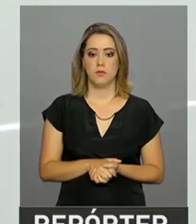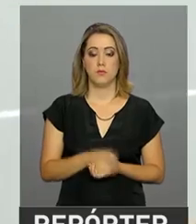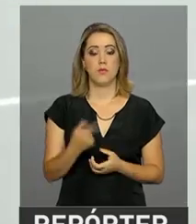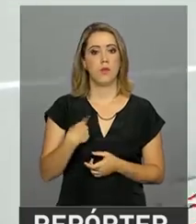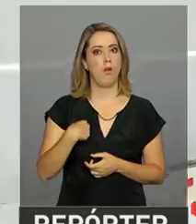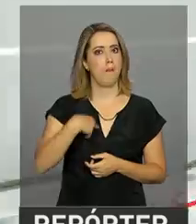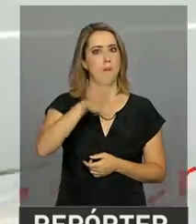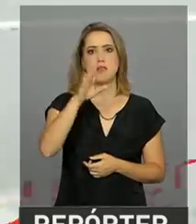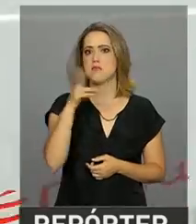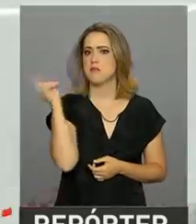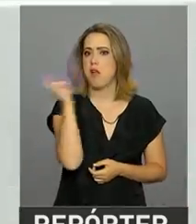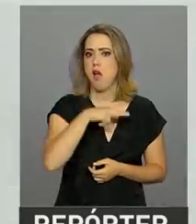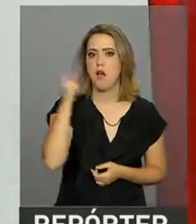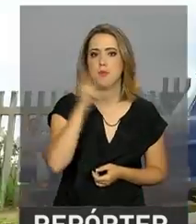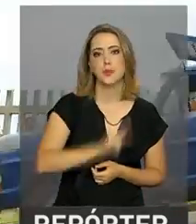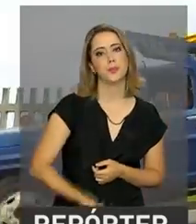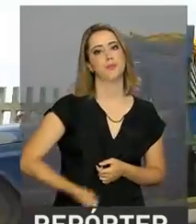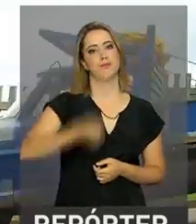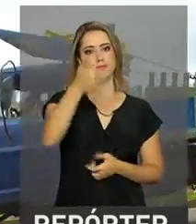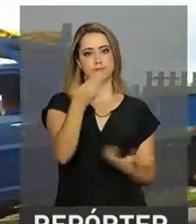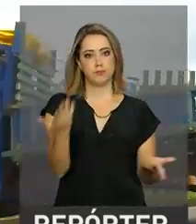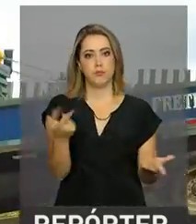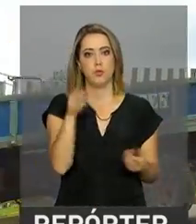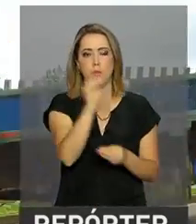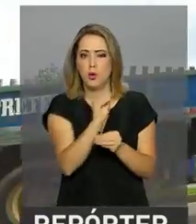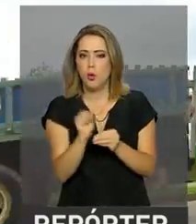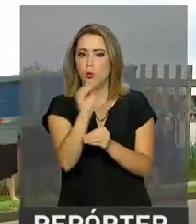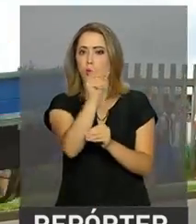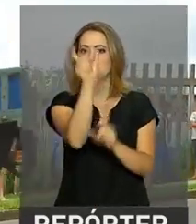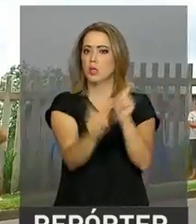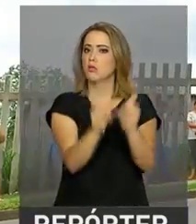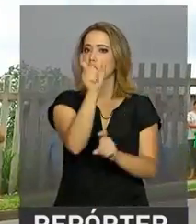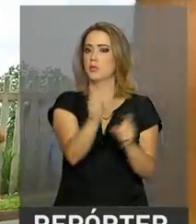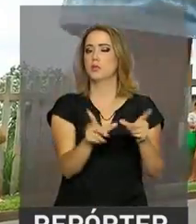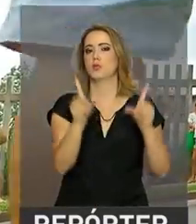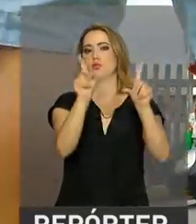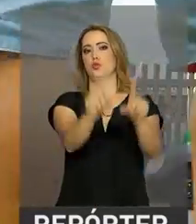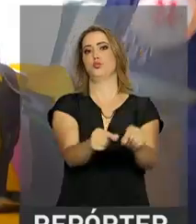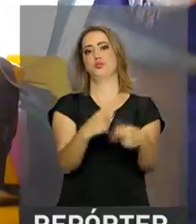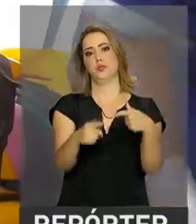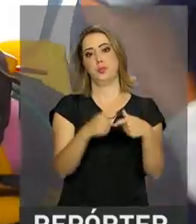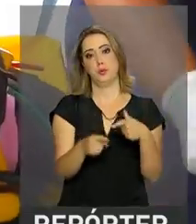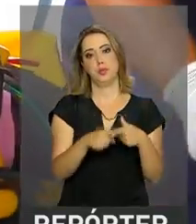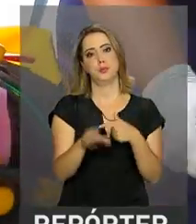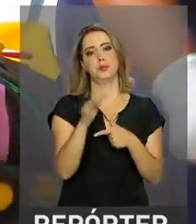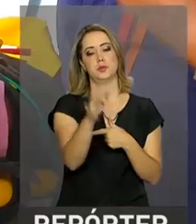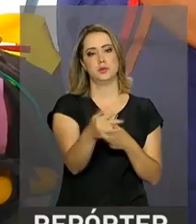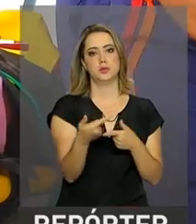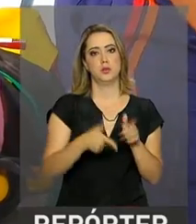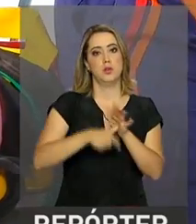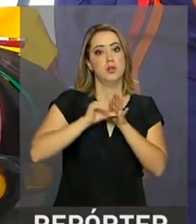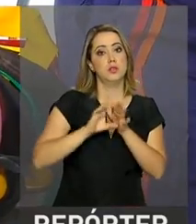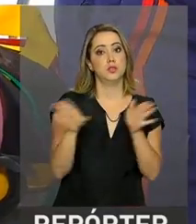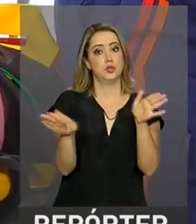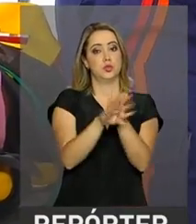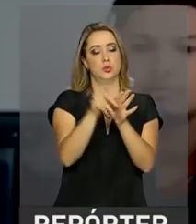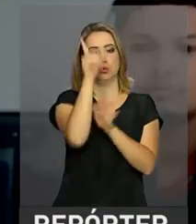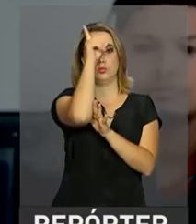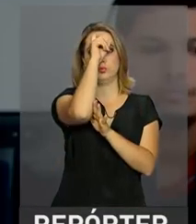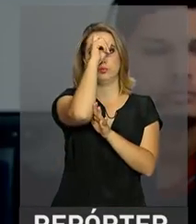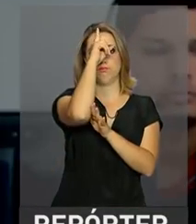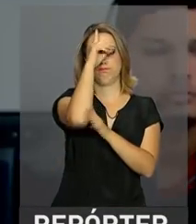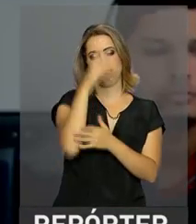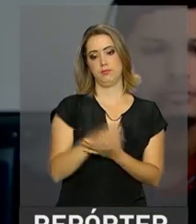quanto mais rápido o atendimento maior a probabilidade de reduzir os danos antes da chegada ao hospital